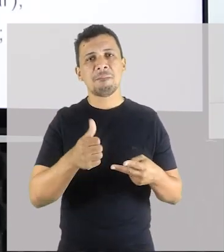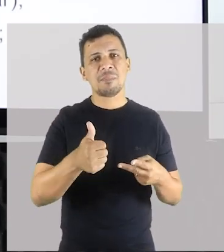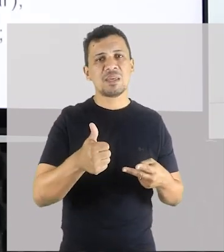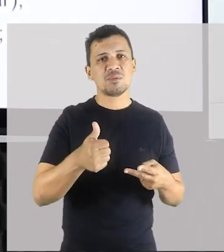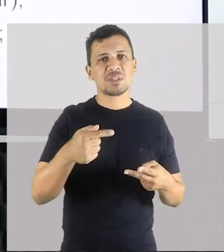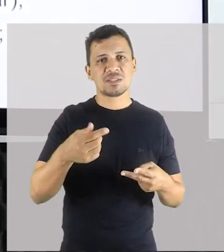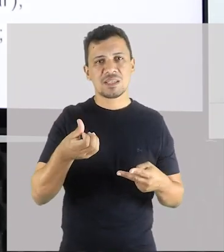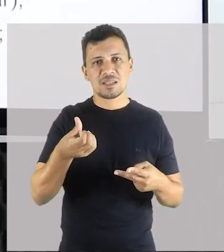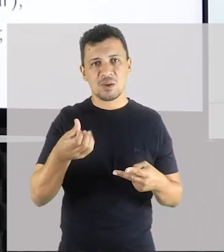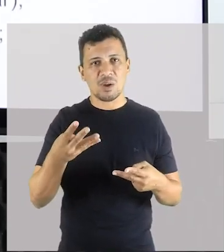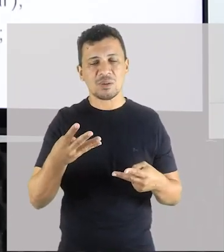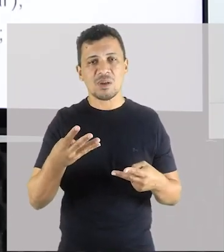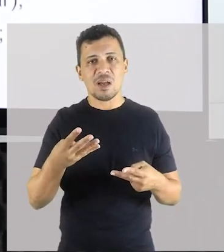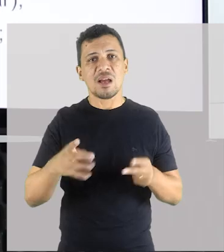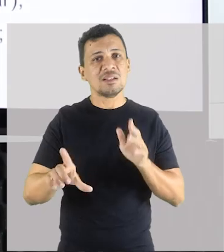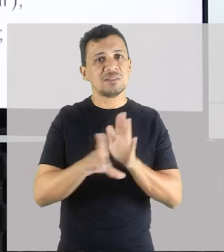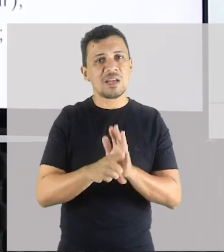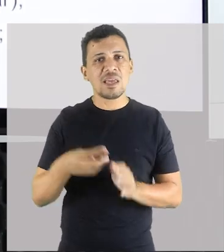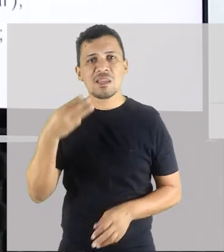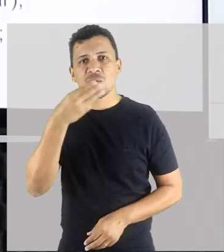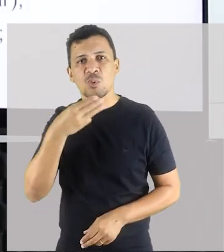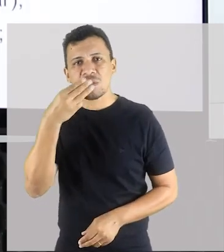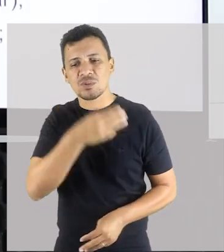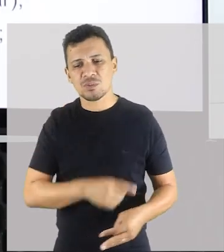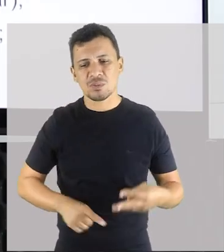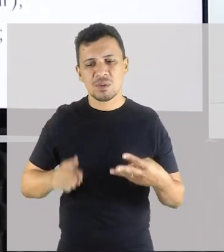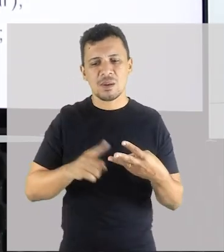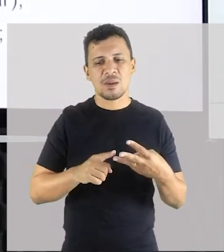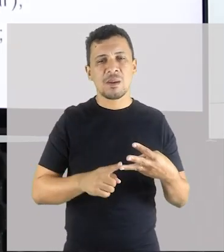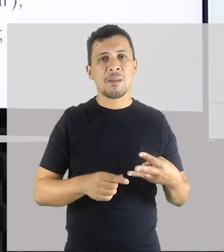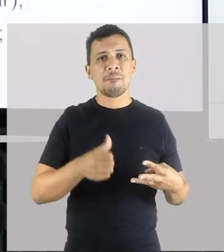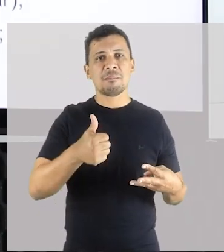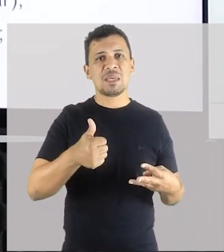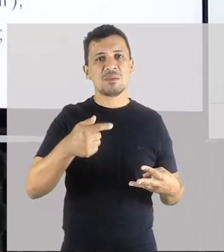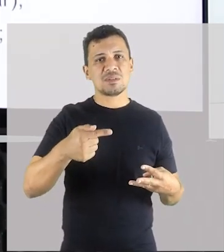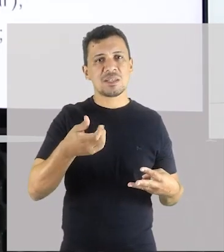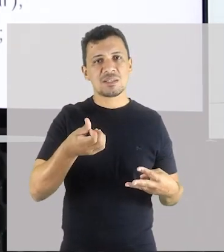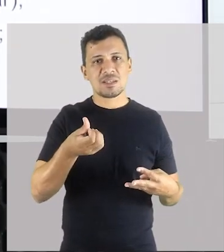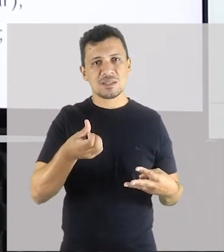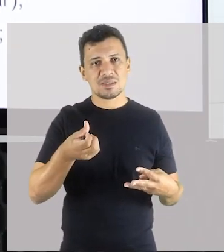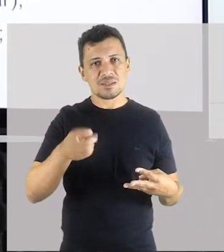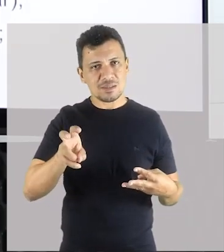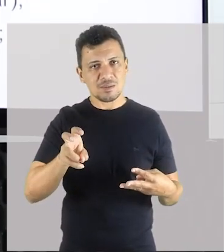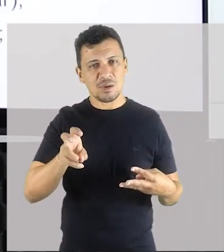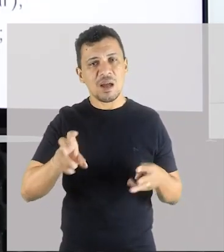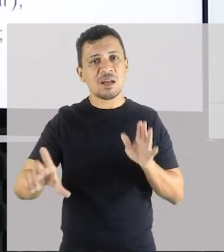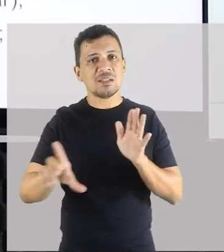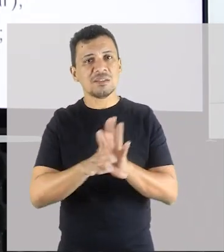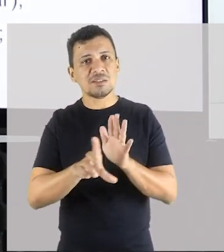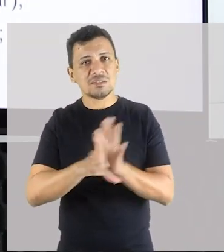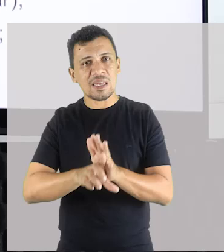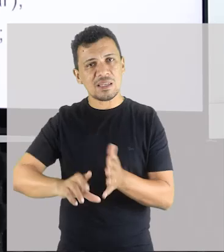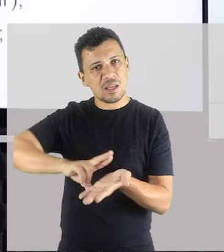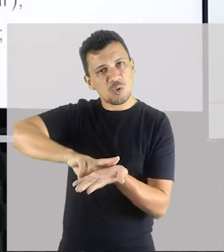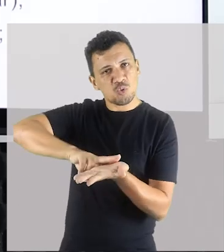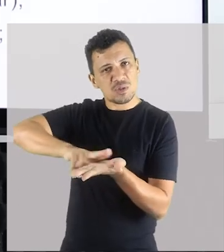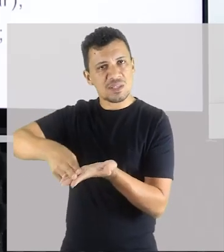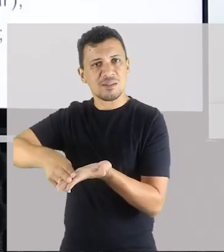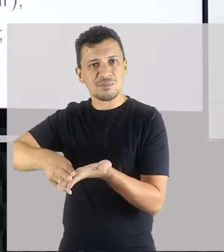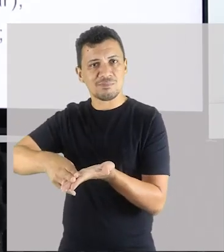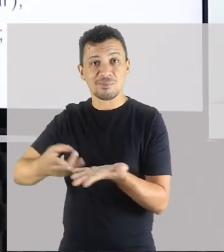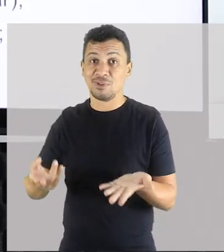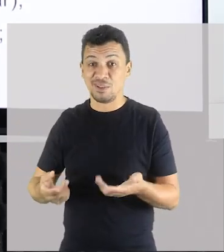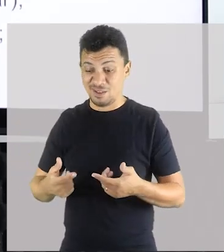E 1765, com a lei do selo. Então, olha só, precisava de mais recursos, as guerras